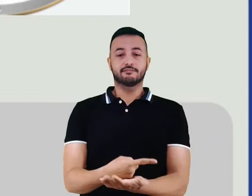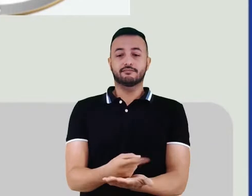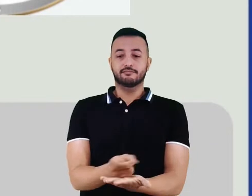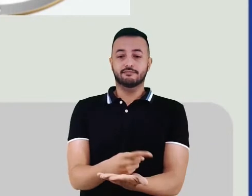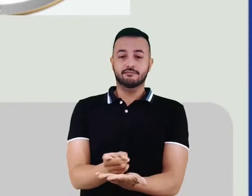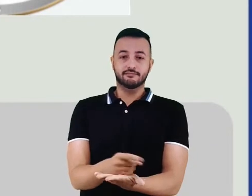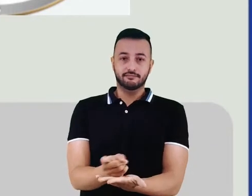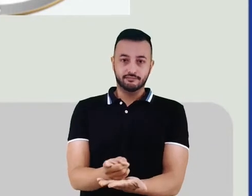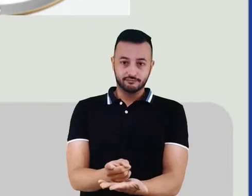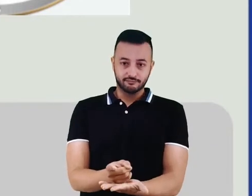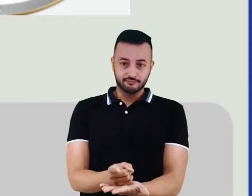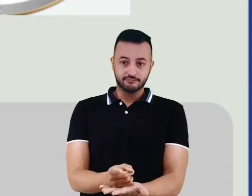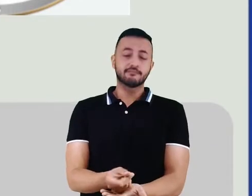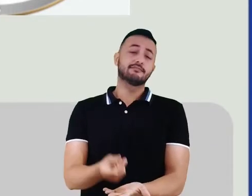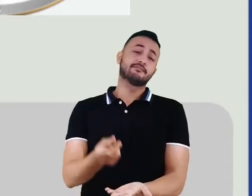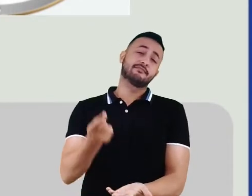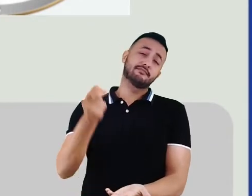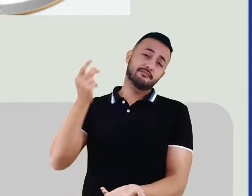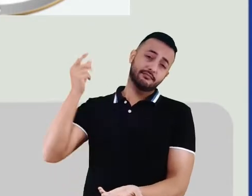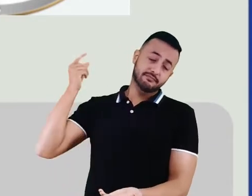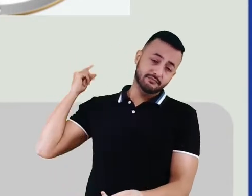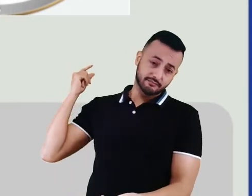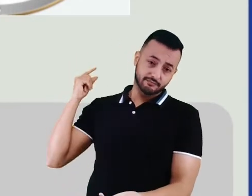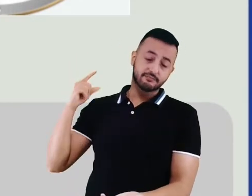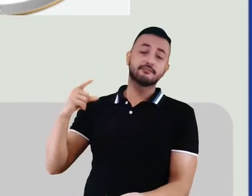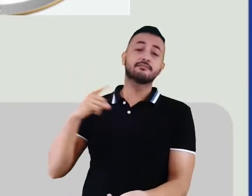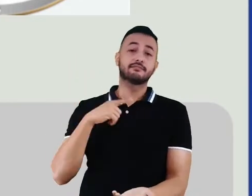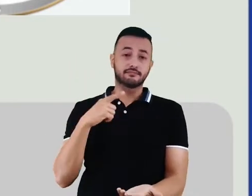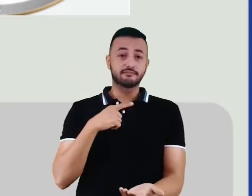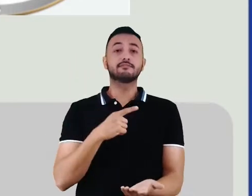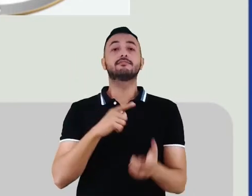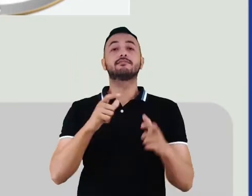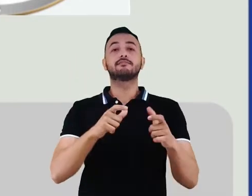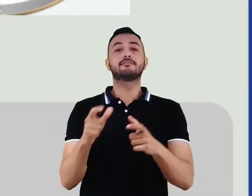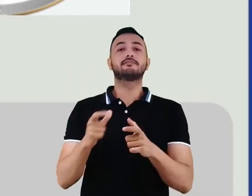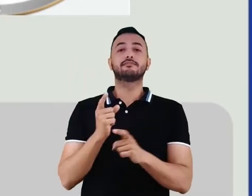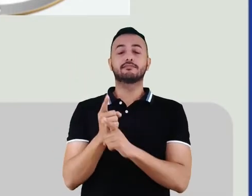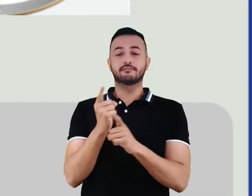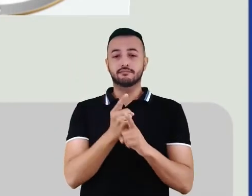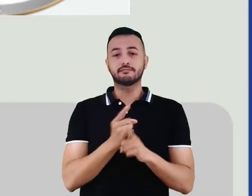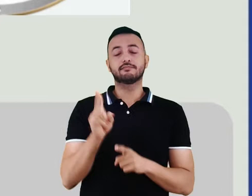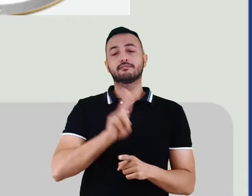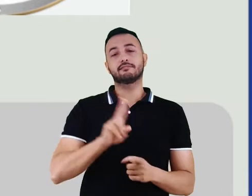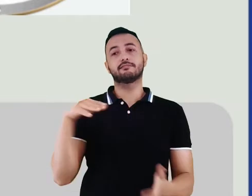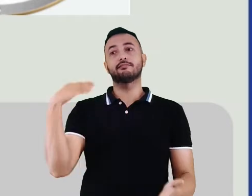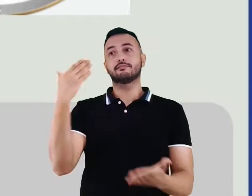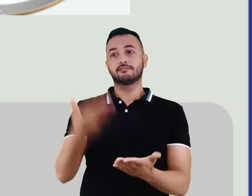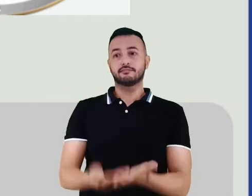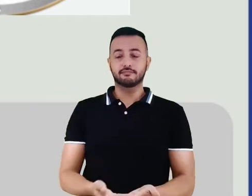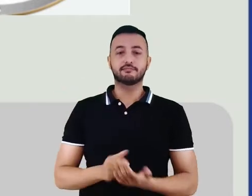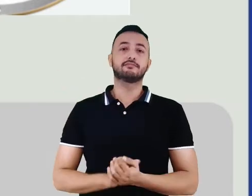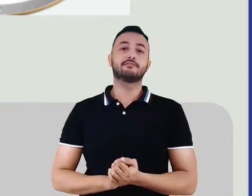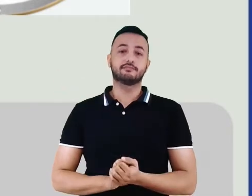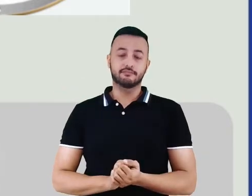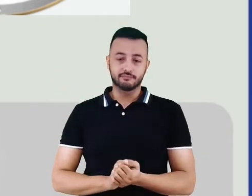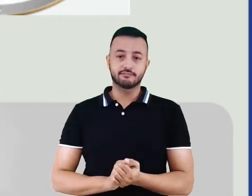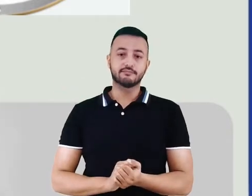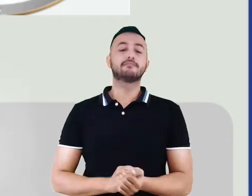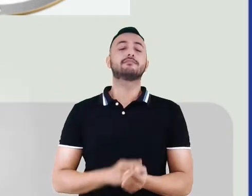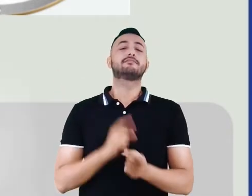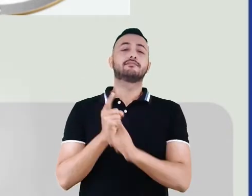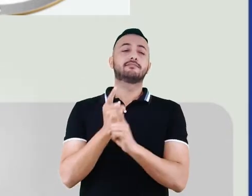bússola é um antigo instrumento de localização usado até os dias de hoje, que serve